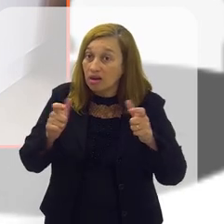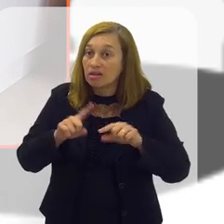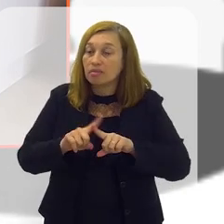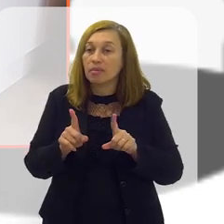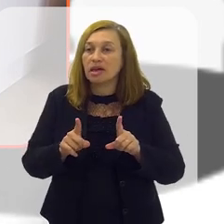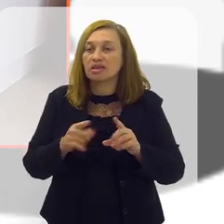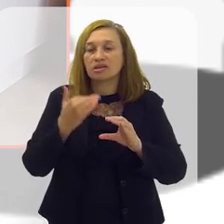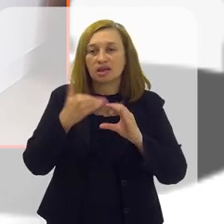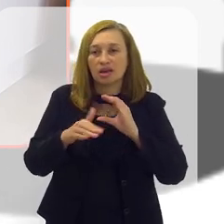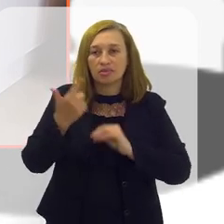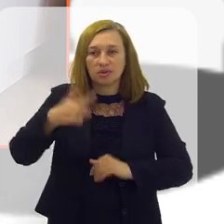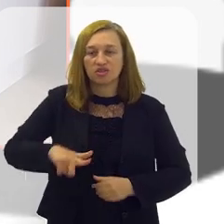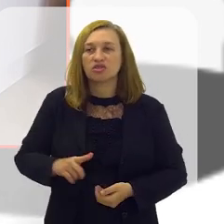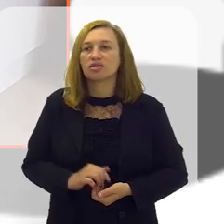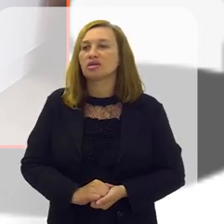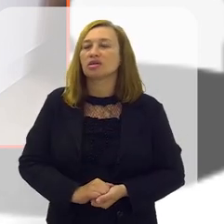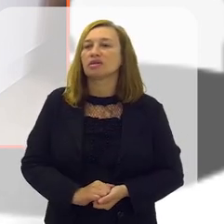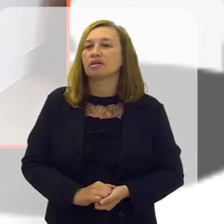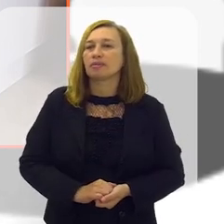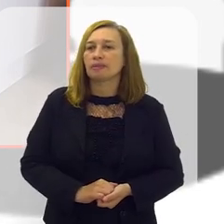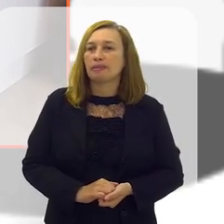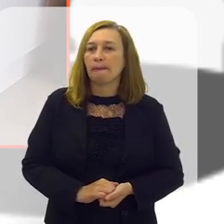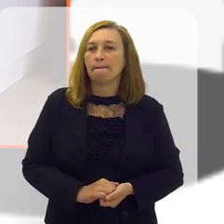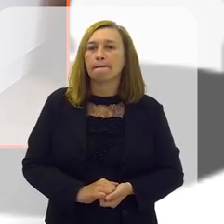junaab.aa.org.br. É grande o e-mail, mas eu vou repetir: